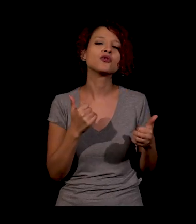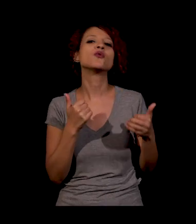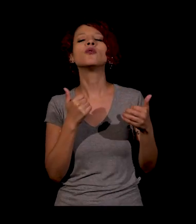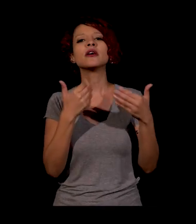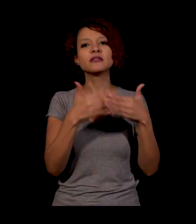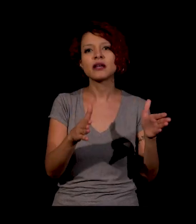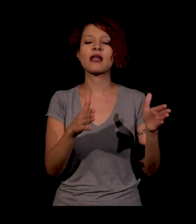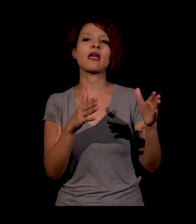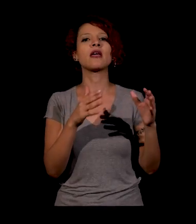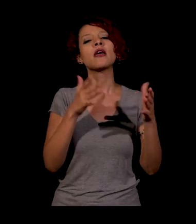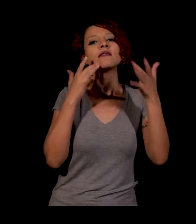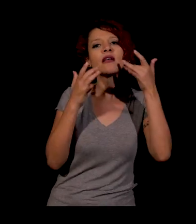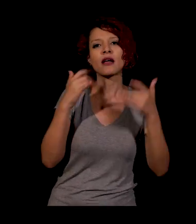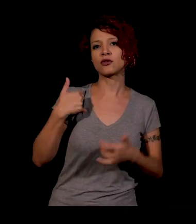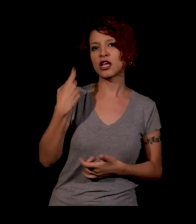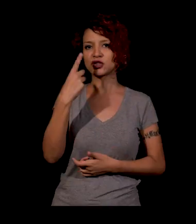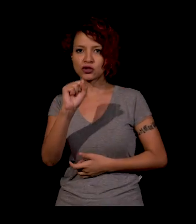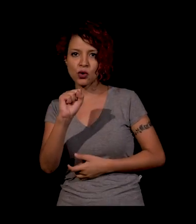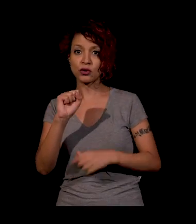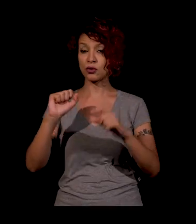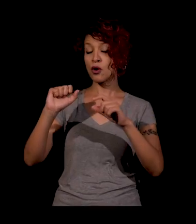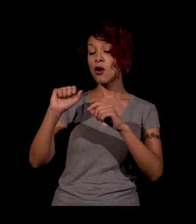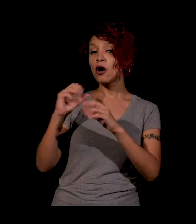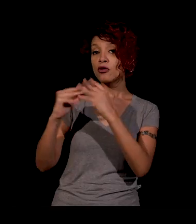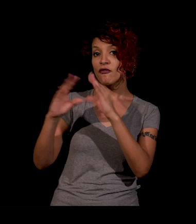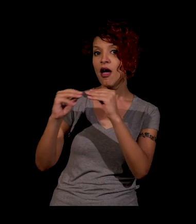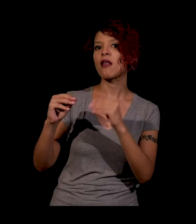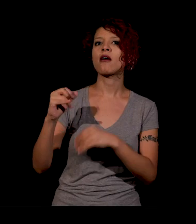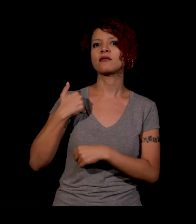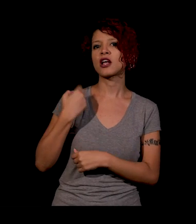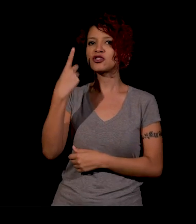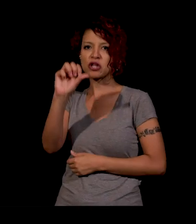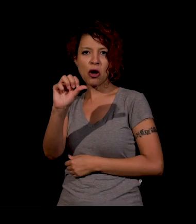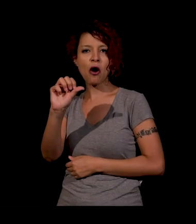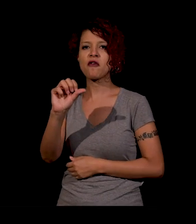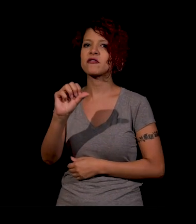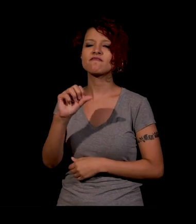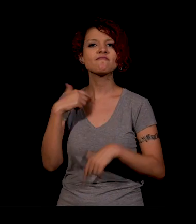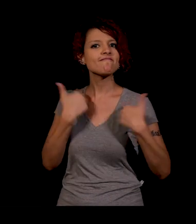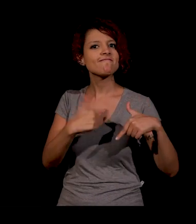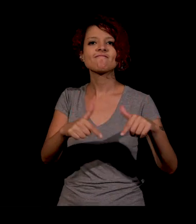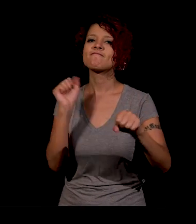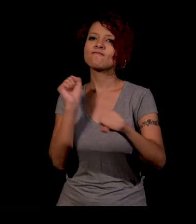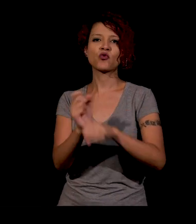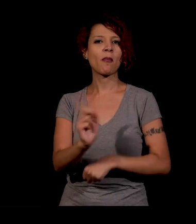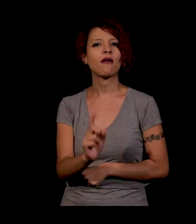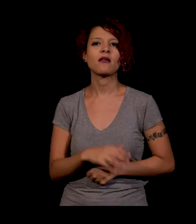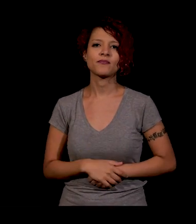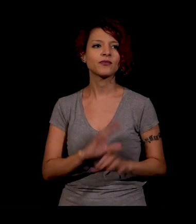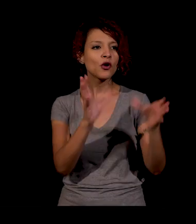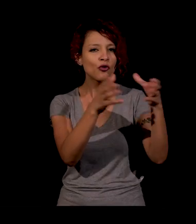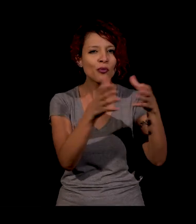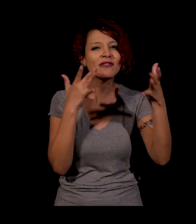com 18 anos, fiz uma novela com 19. E nunca mais parei. Eu acho que eu fui um pouco assim por meio que pela turma. Eu